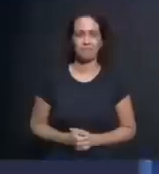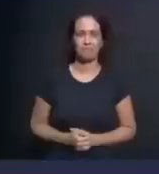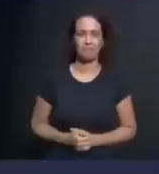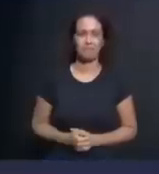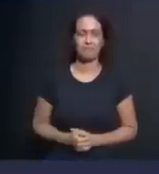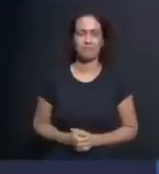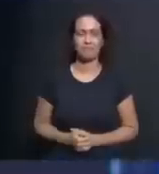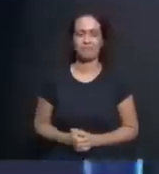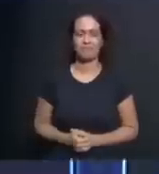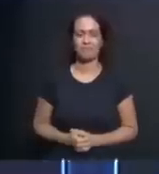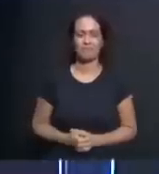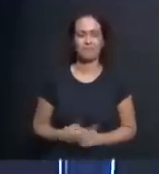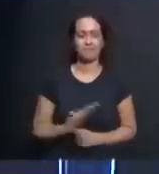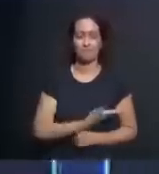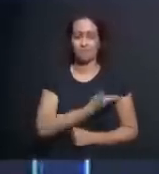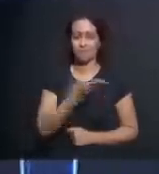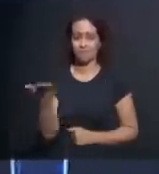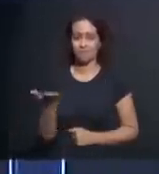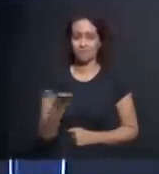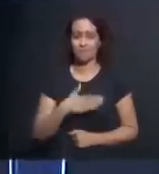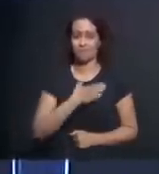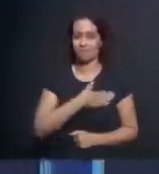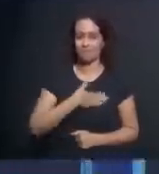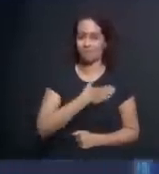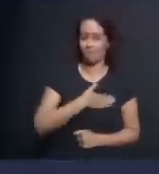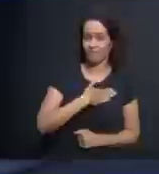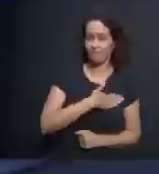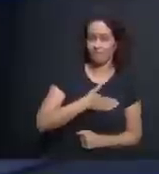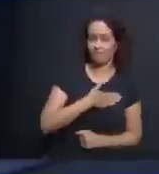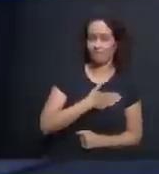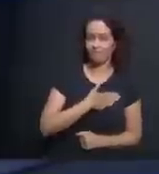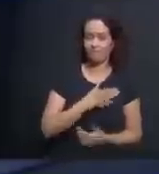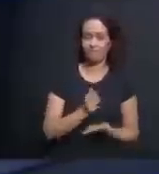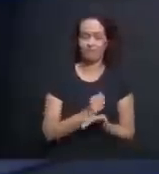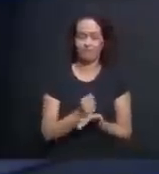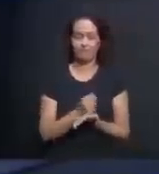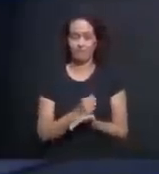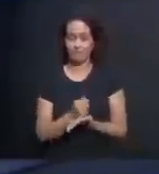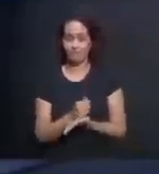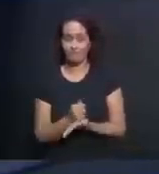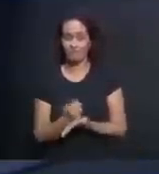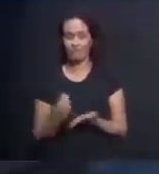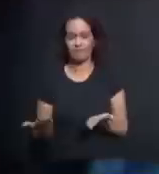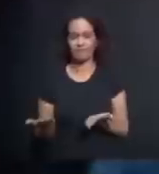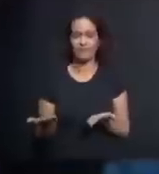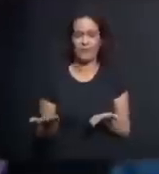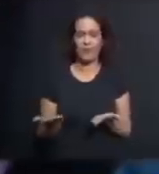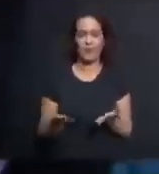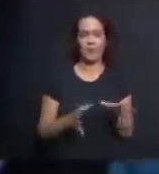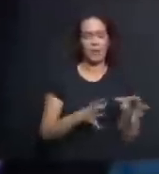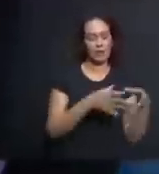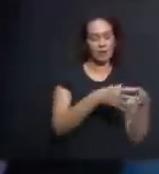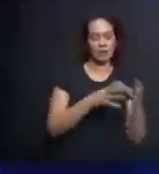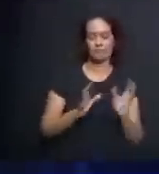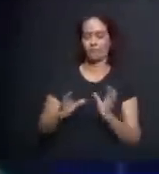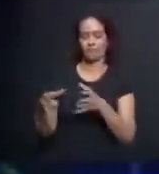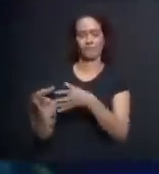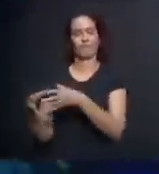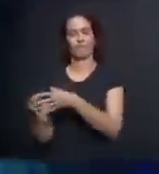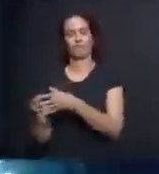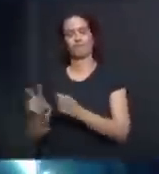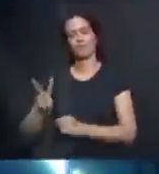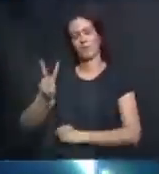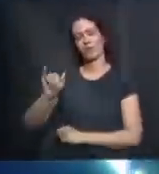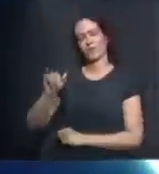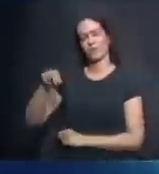Ai. Pessoal que gosta de Game of Thrones, acalma o pessoal do Vingadores aí, por favor. Virou um baile funk esse negócio, não virou?